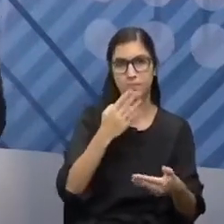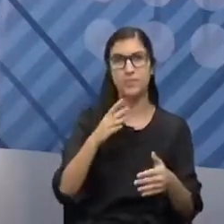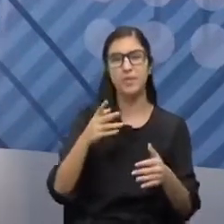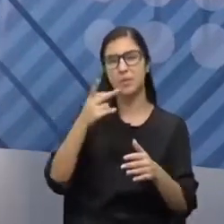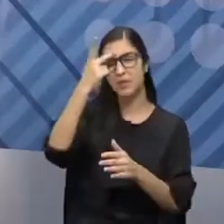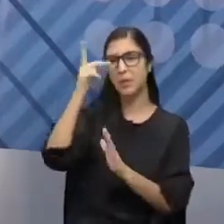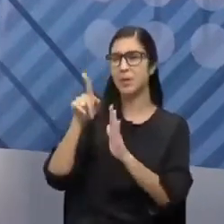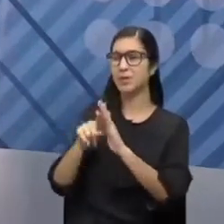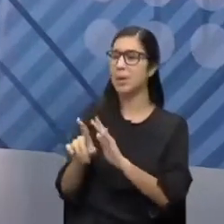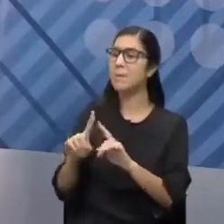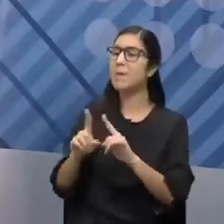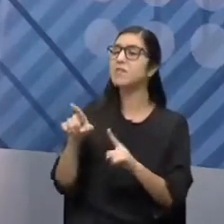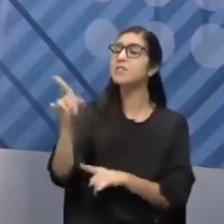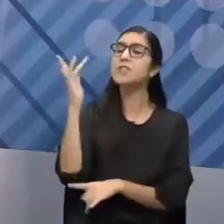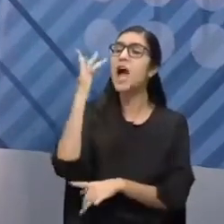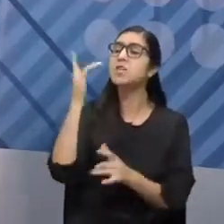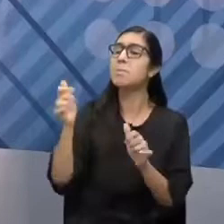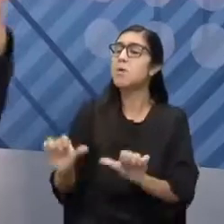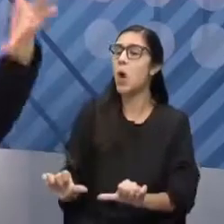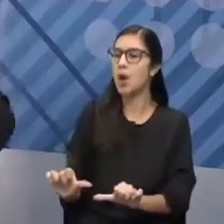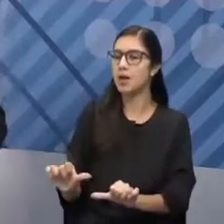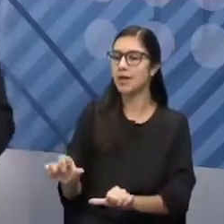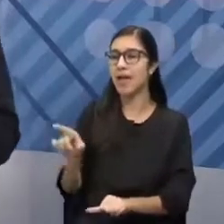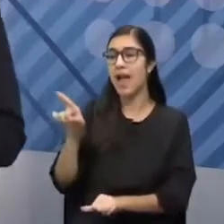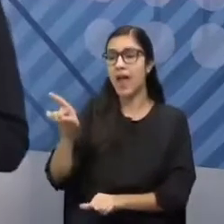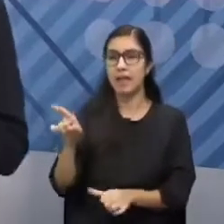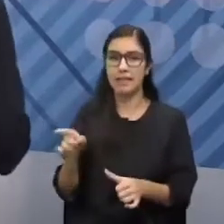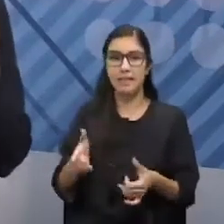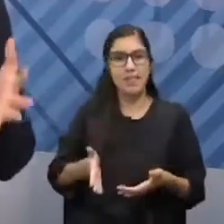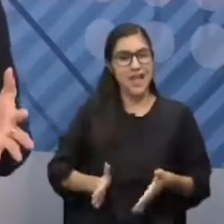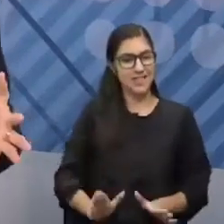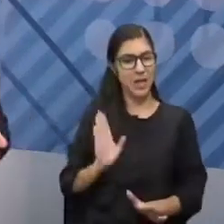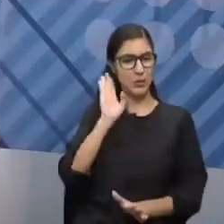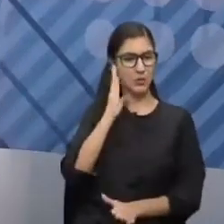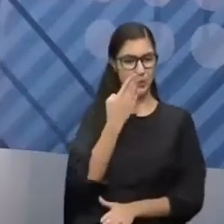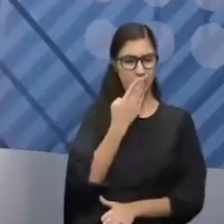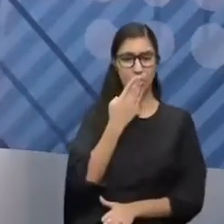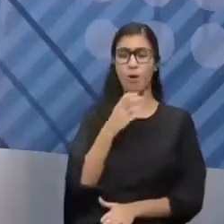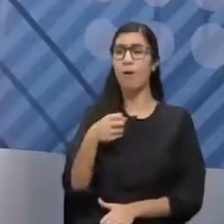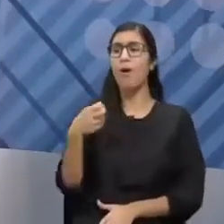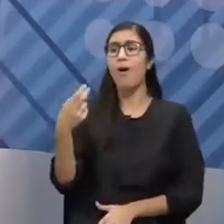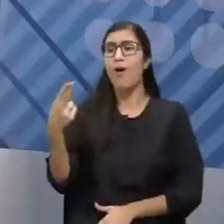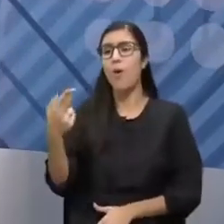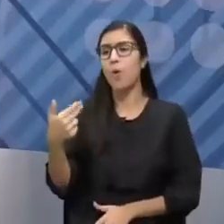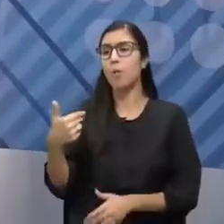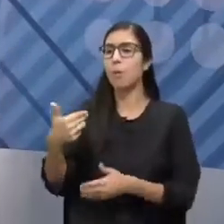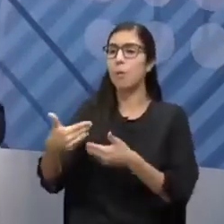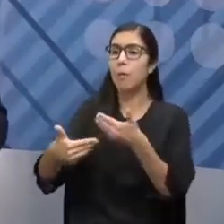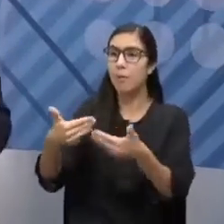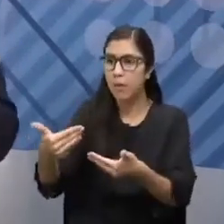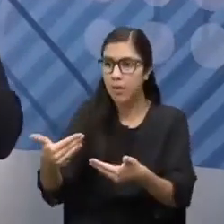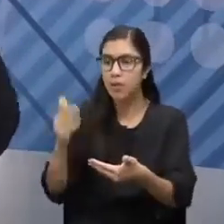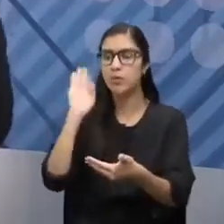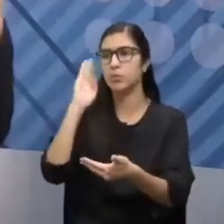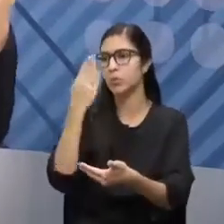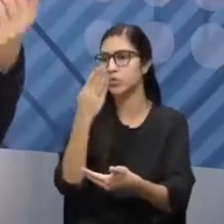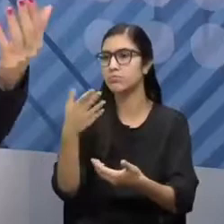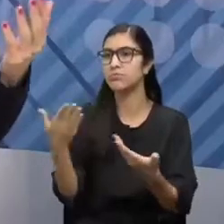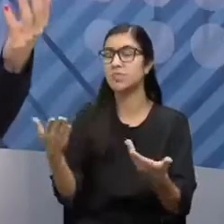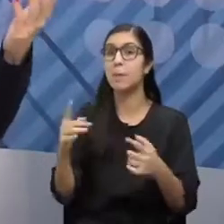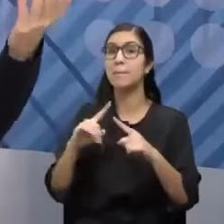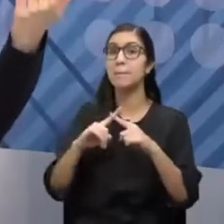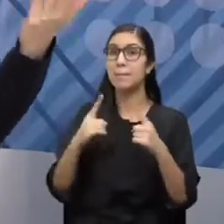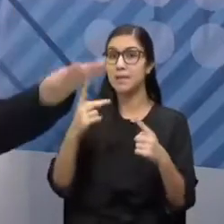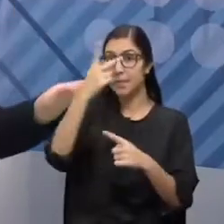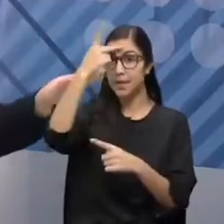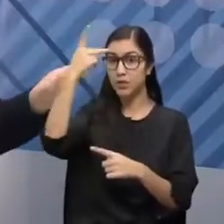perguntam, professor, o que a senhora acha que é pior? Nascer ou ficar? Nenhum é bom. Mas as condições emocionais